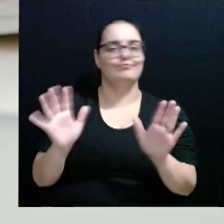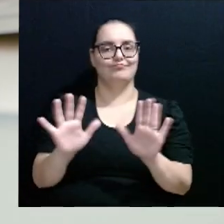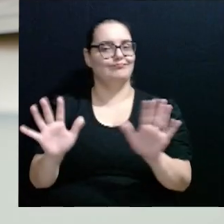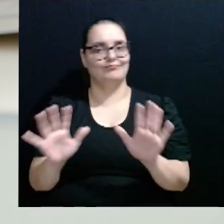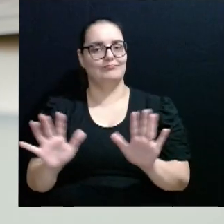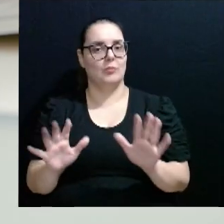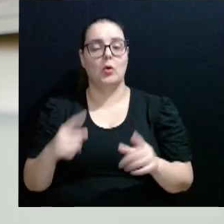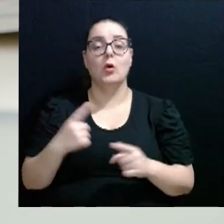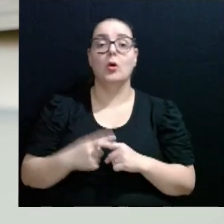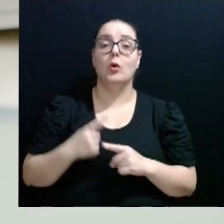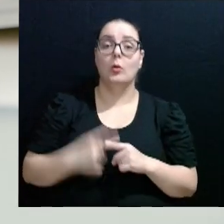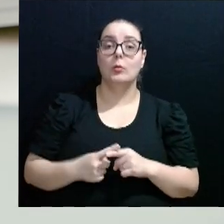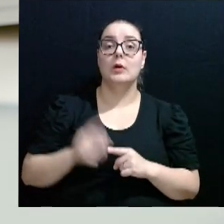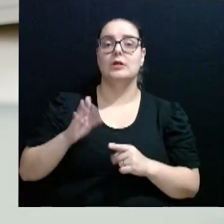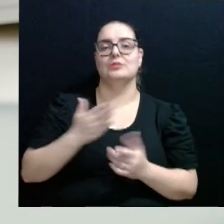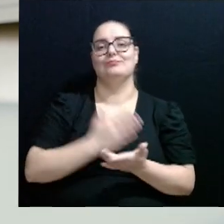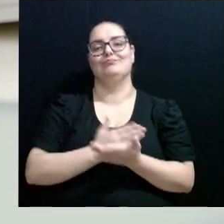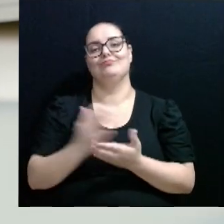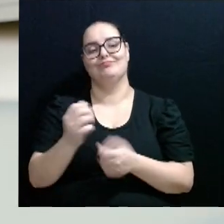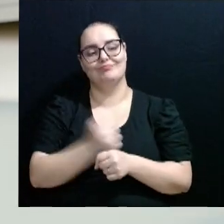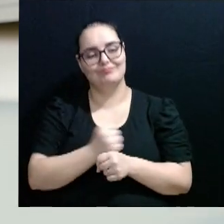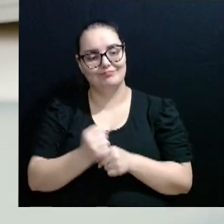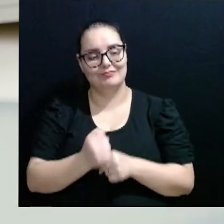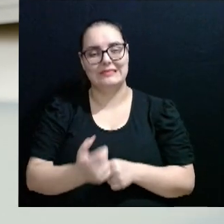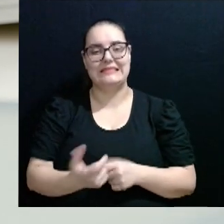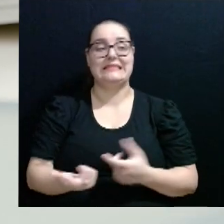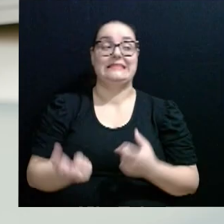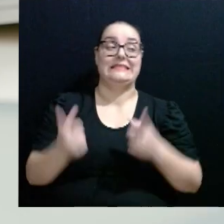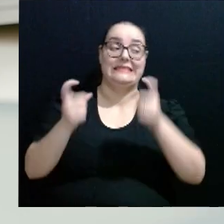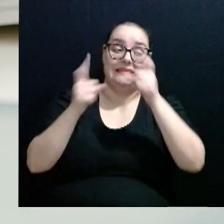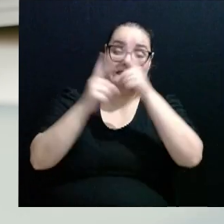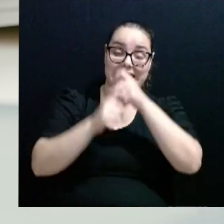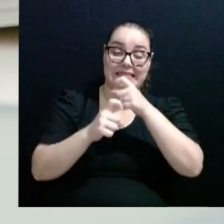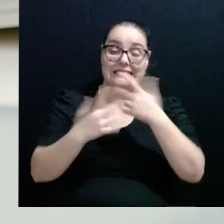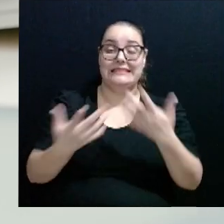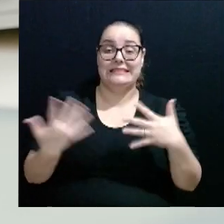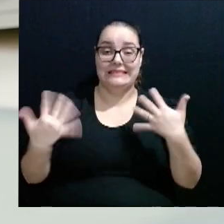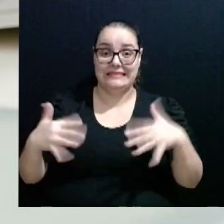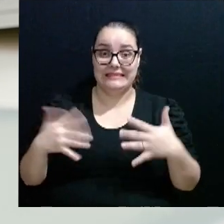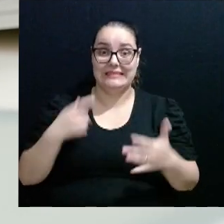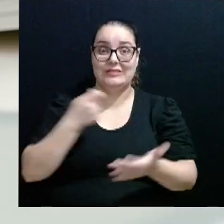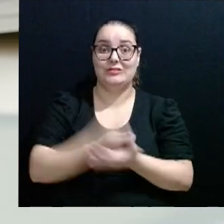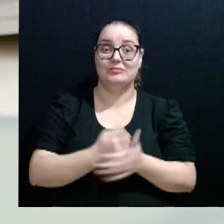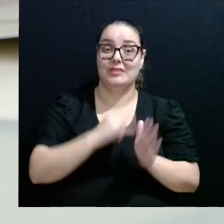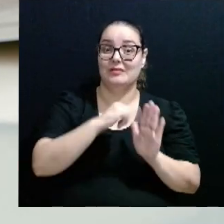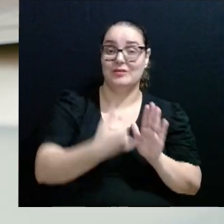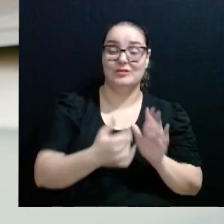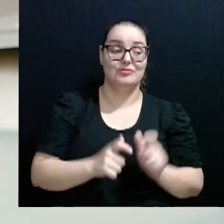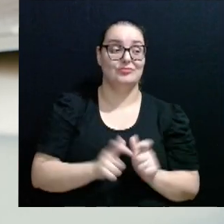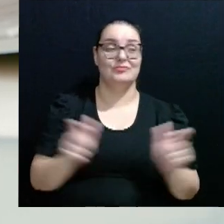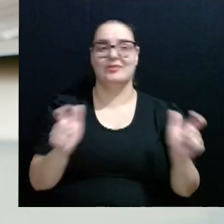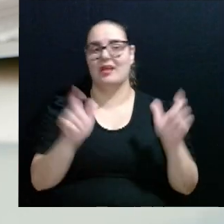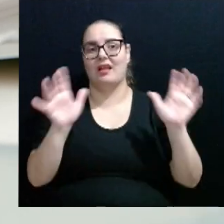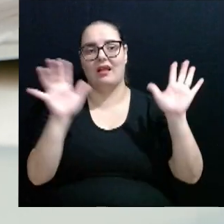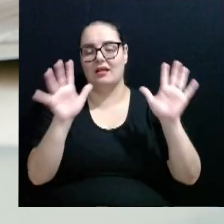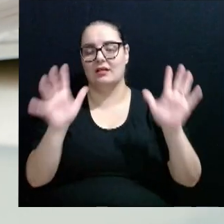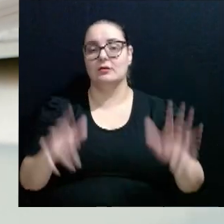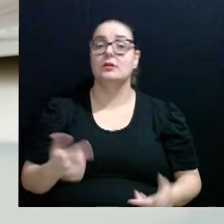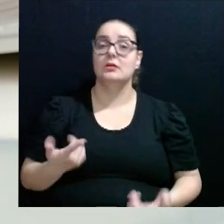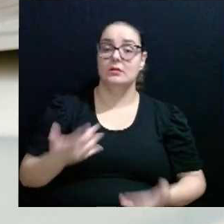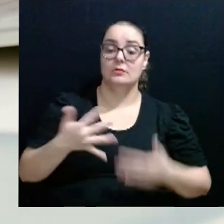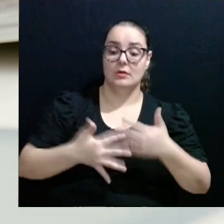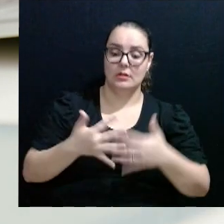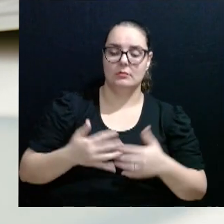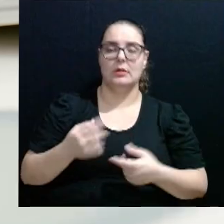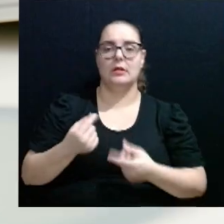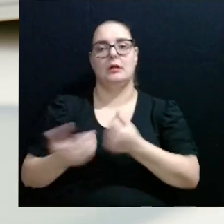você já começa o ano, né, com uma sobrecarga aí de pagamento de juros, né? E isso vai comprometer a sua renda aí no